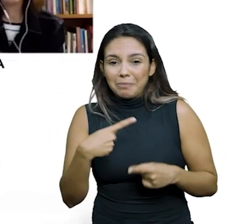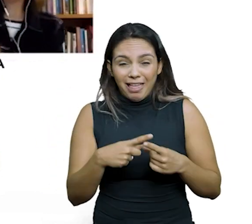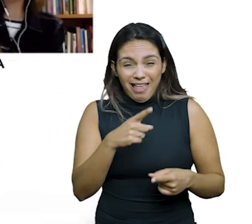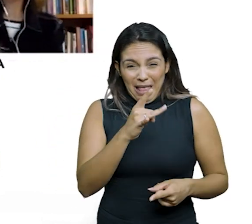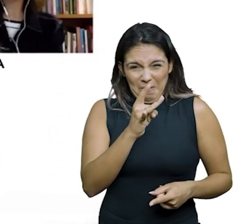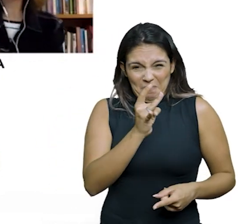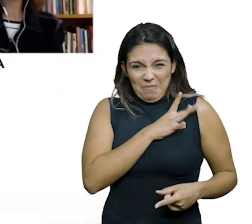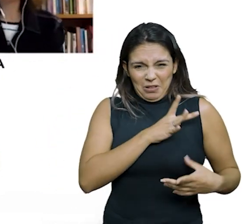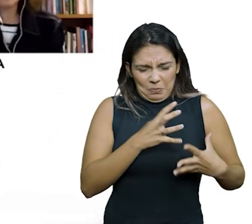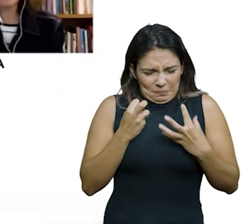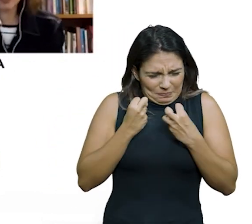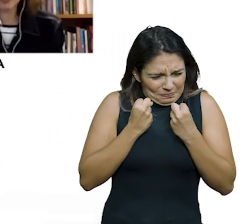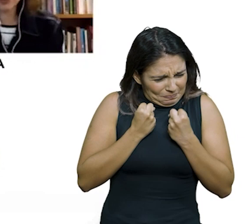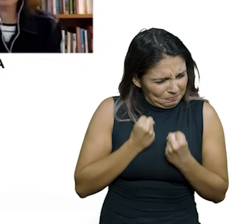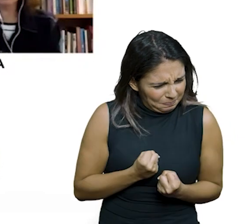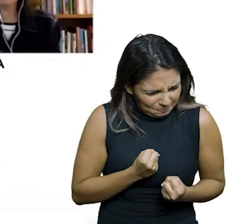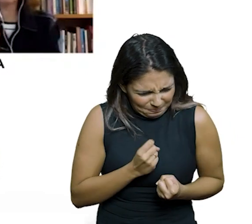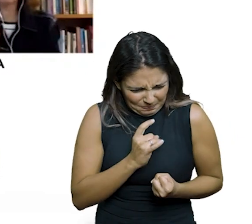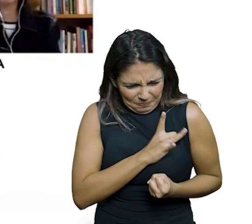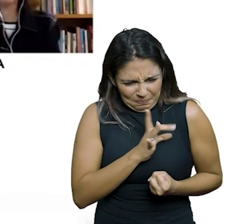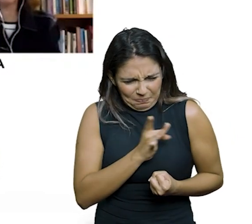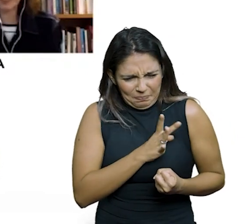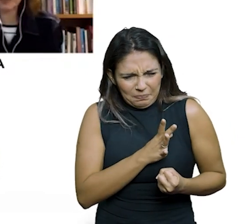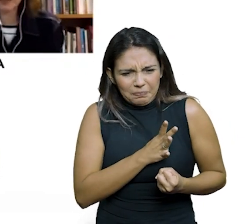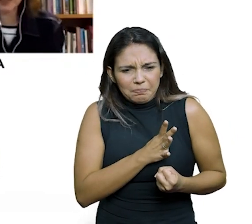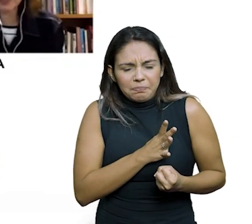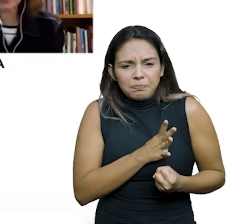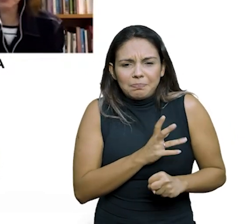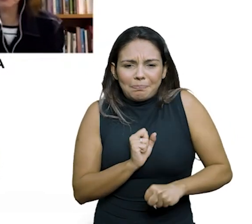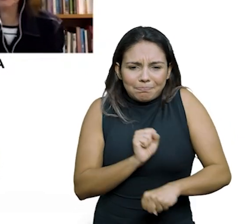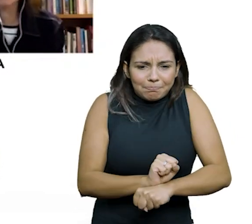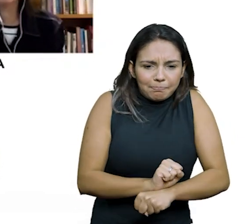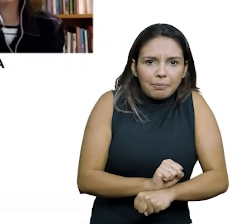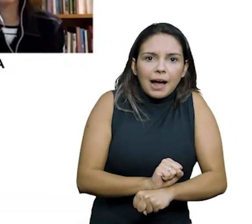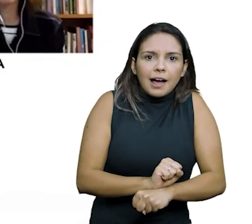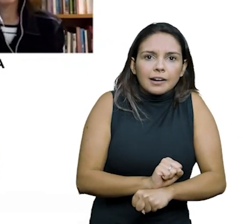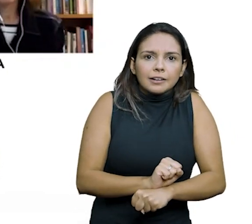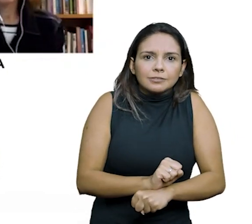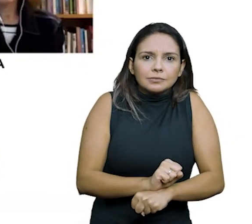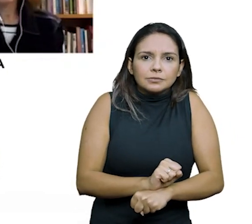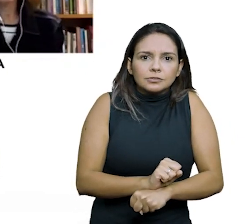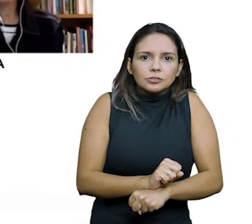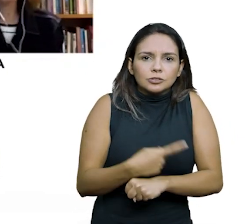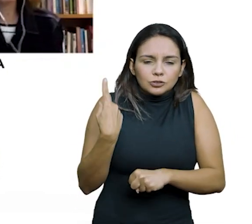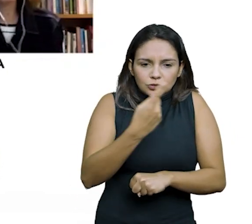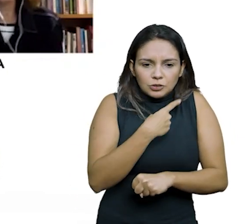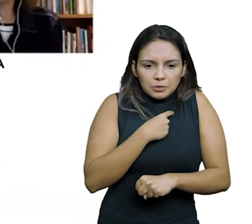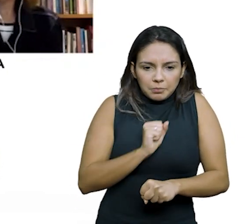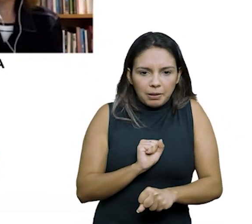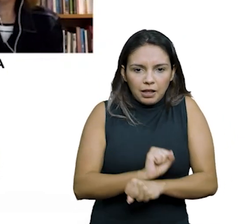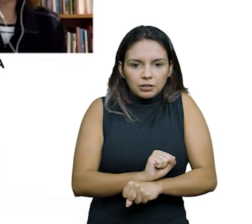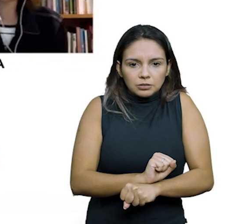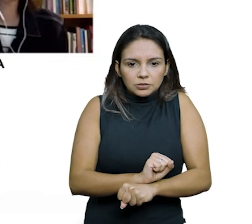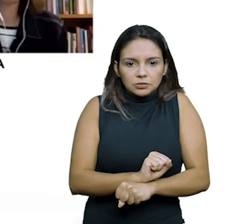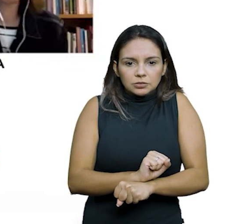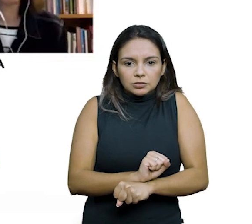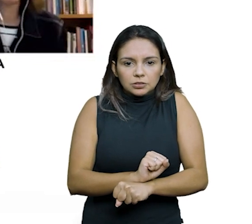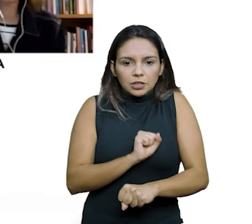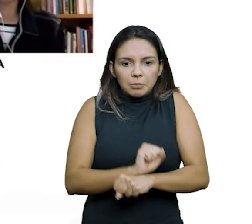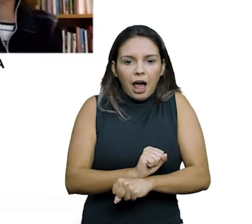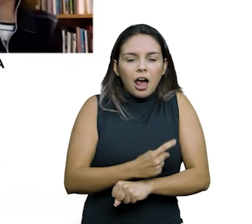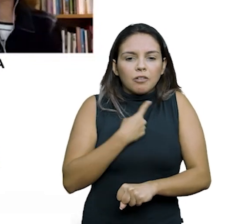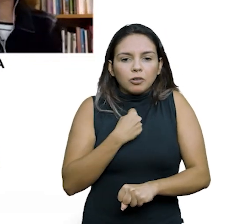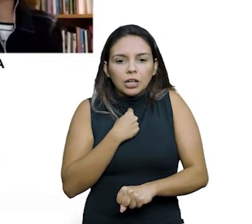medo intenso, esse medo palpável que a gente está vivendo, ele nos empurra para uma paralisia, a paralisia